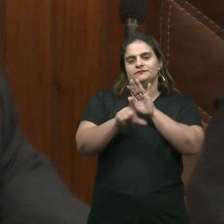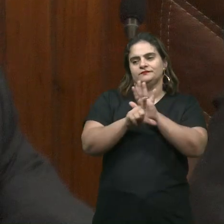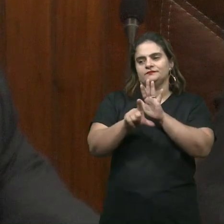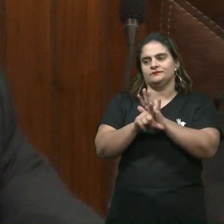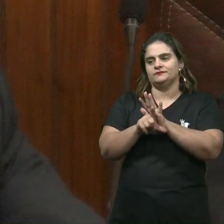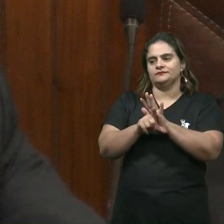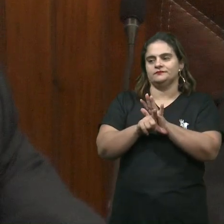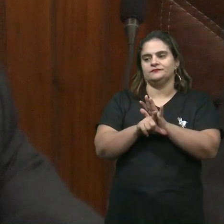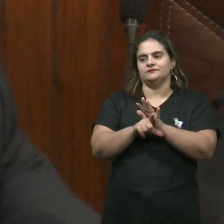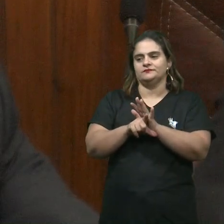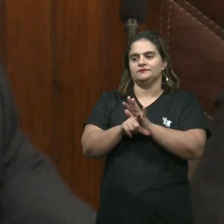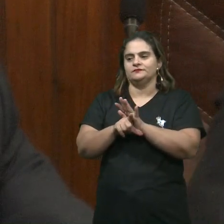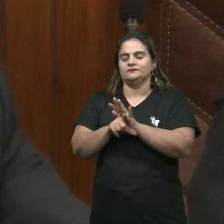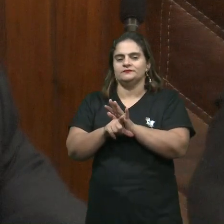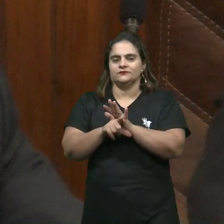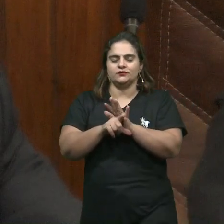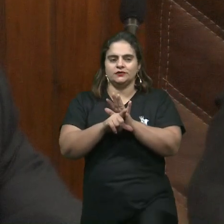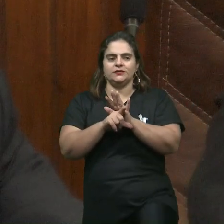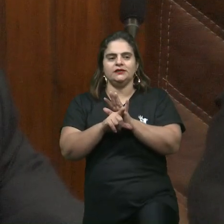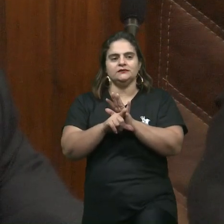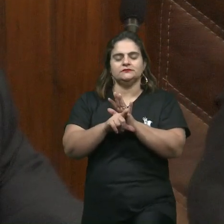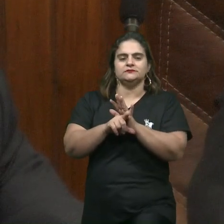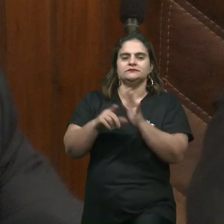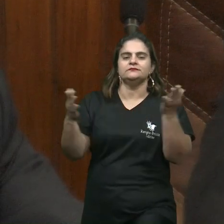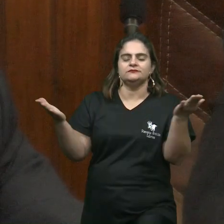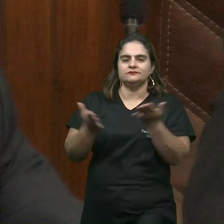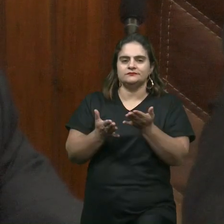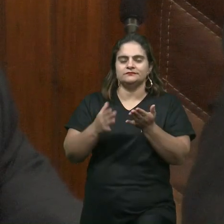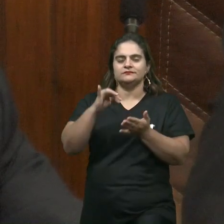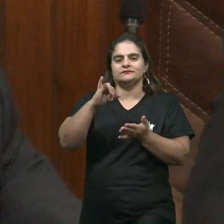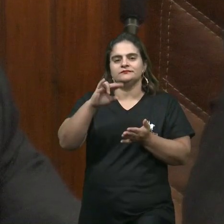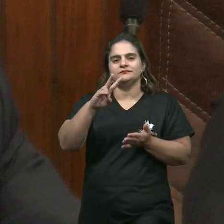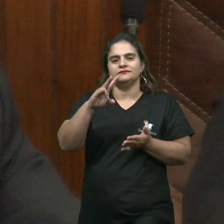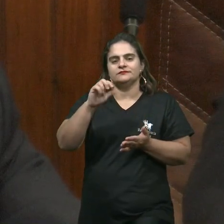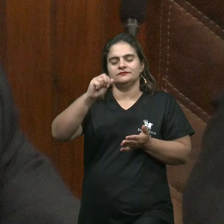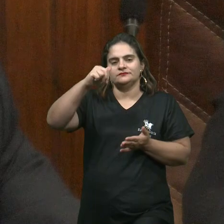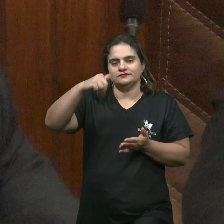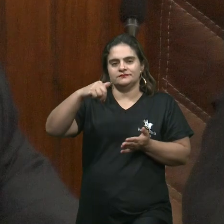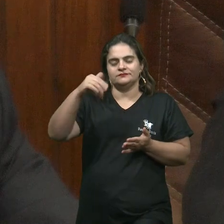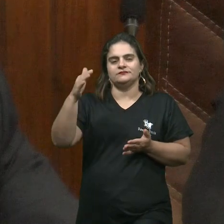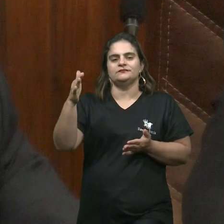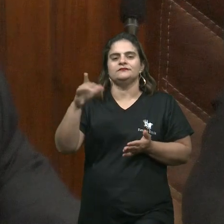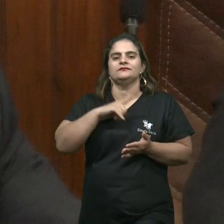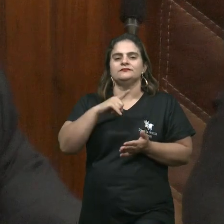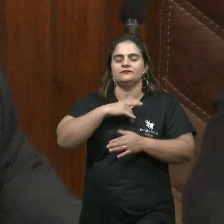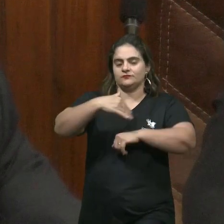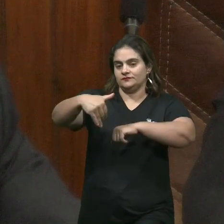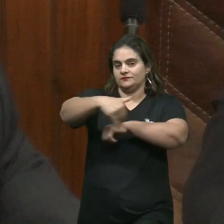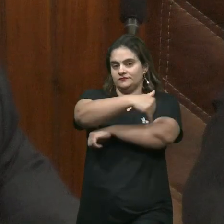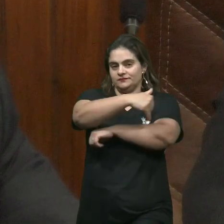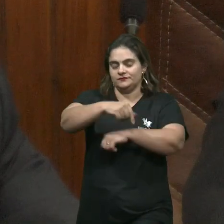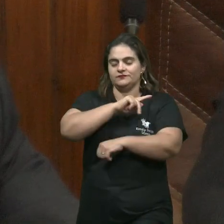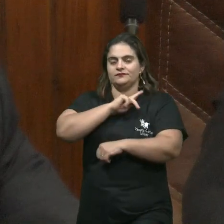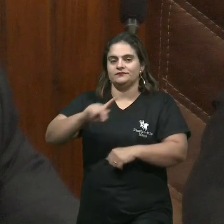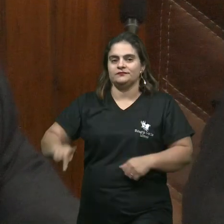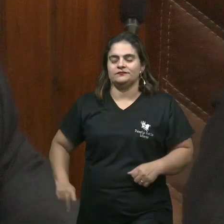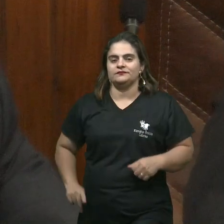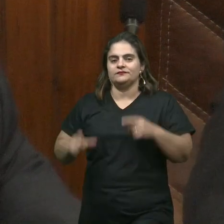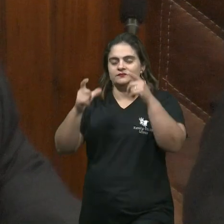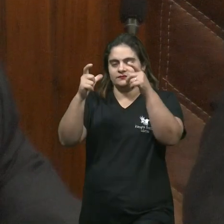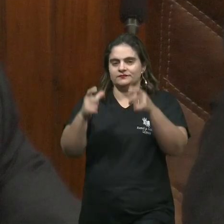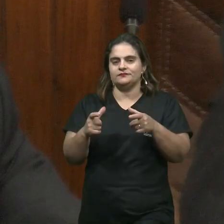.076-2024, que denomina a bairro Ivan Negão, Ivan Luiz do Nascimento e respectivas vias públicas do loteamento residencial